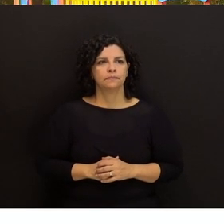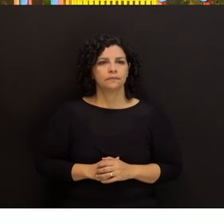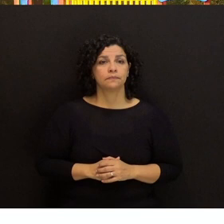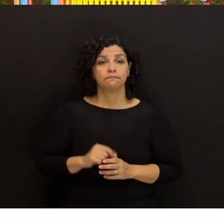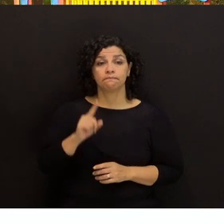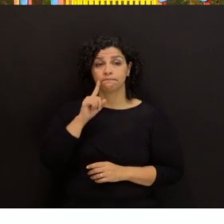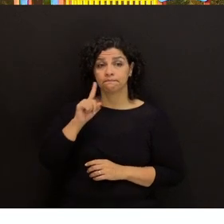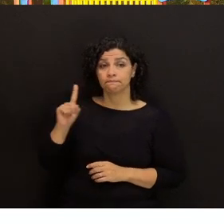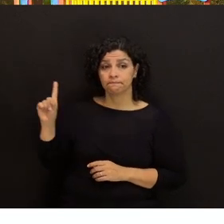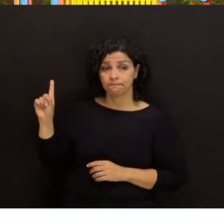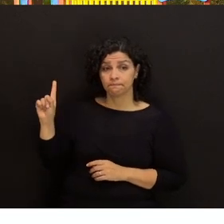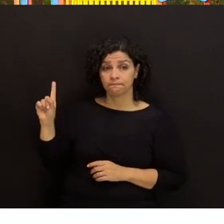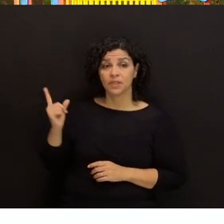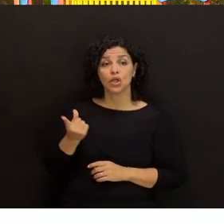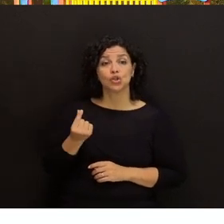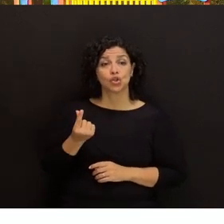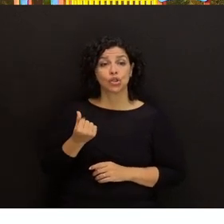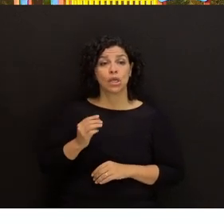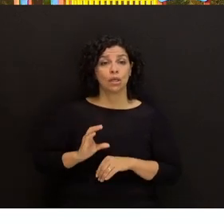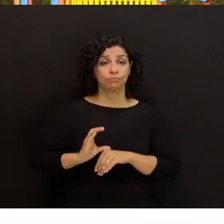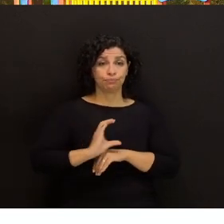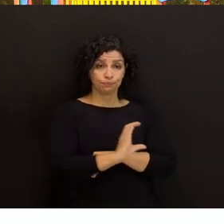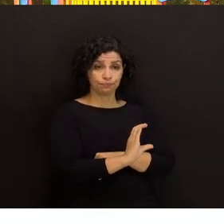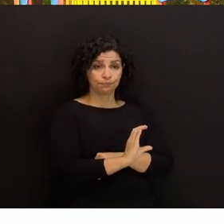ali nós destinamos